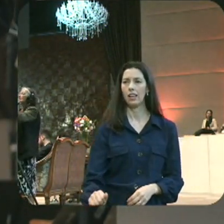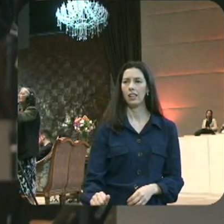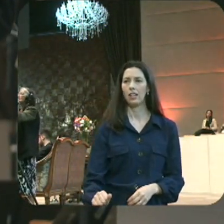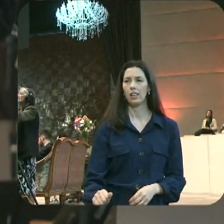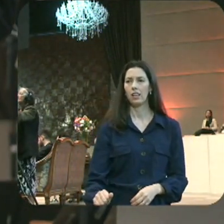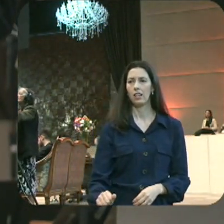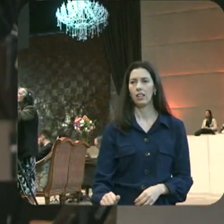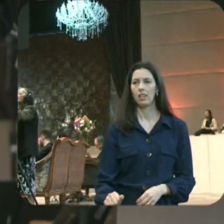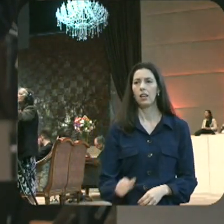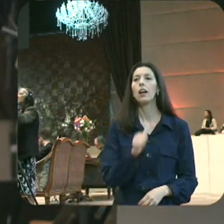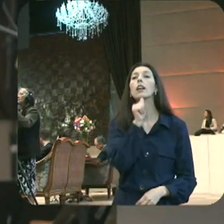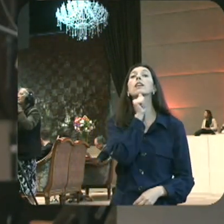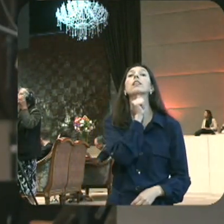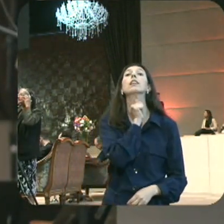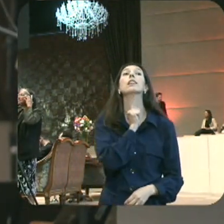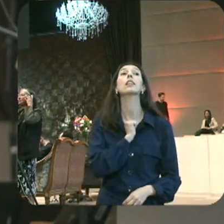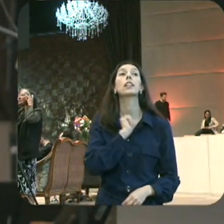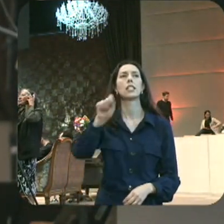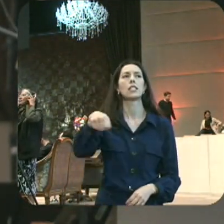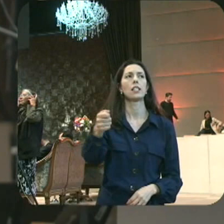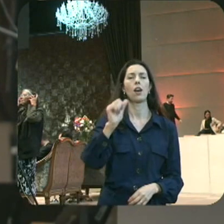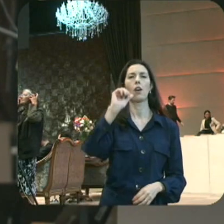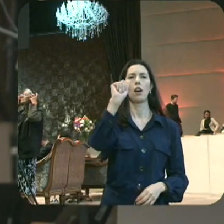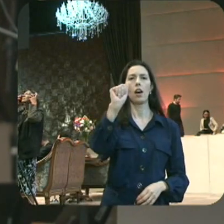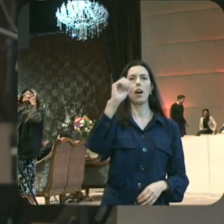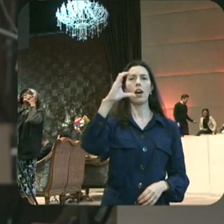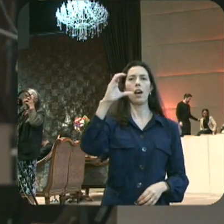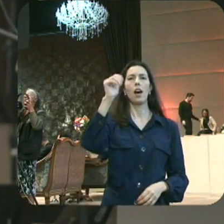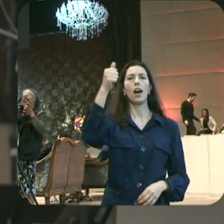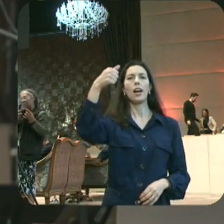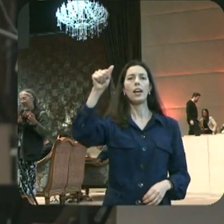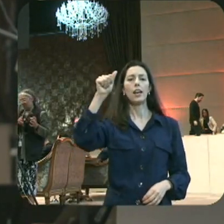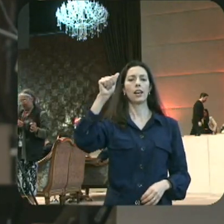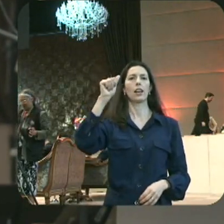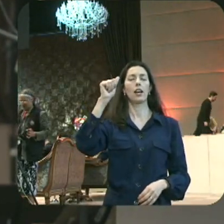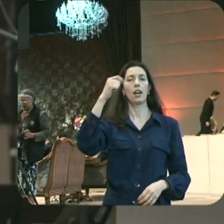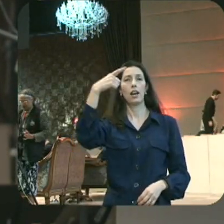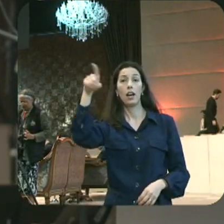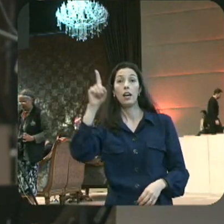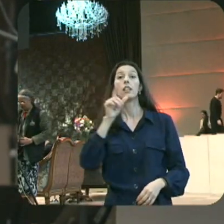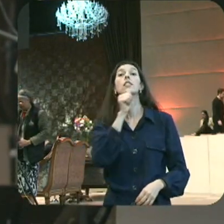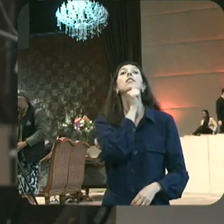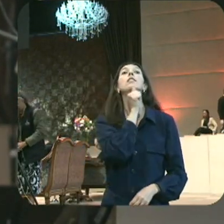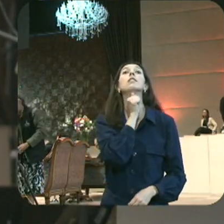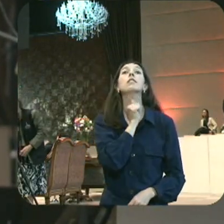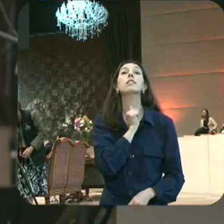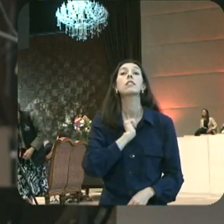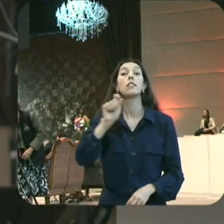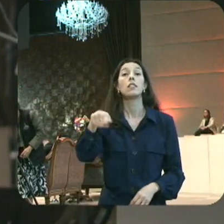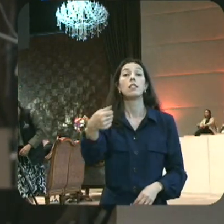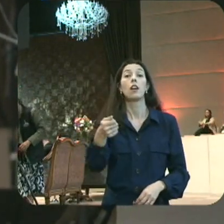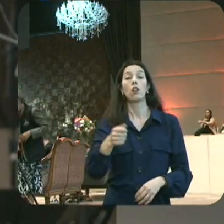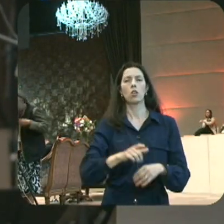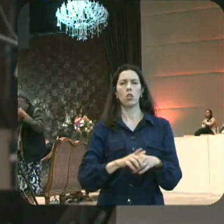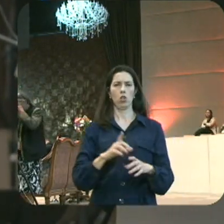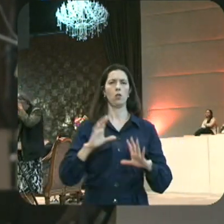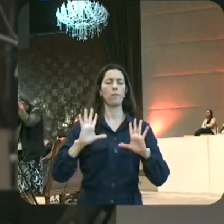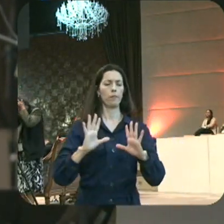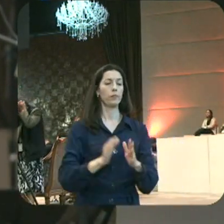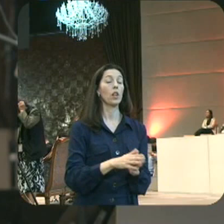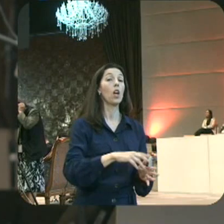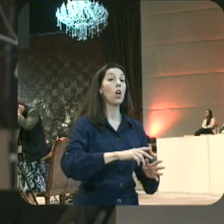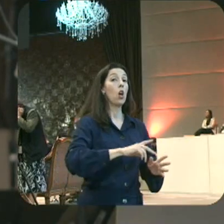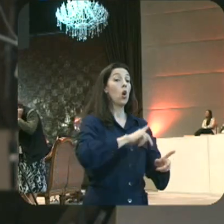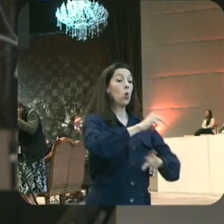conta a história de Acã. Acã e todo o povo de Israel recebeu a ordem de